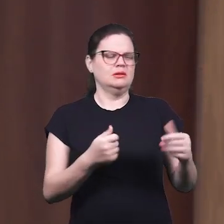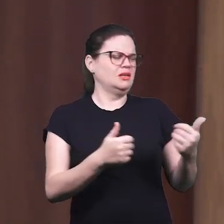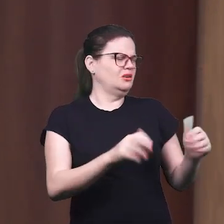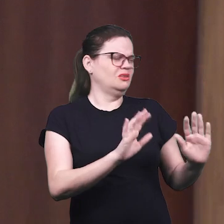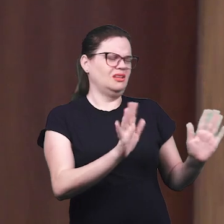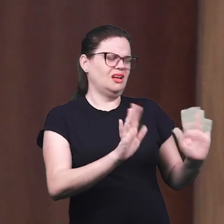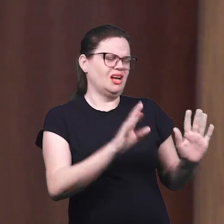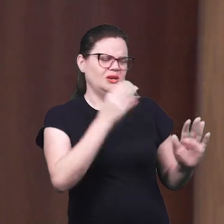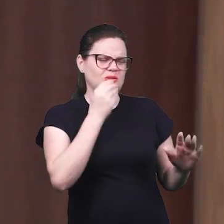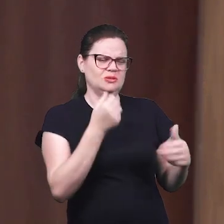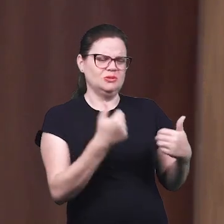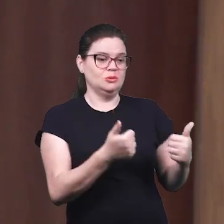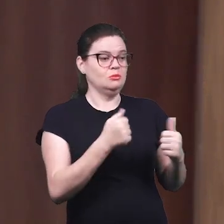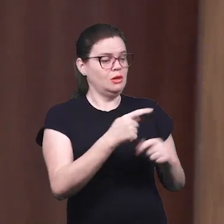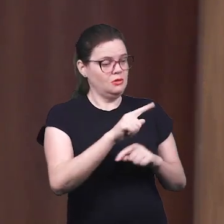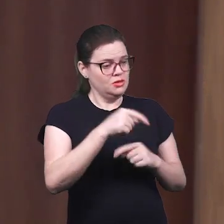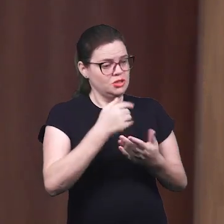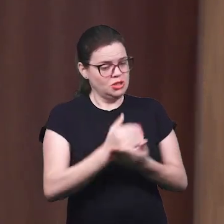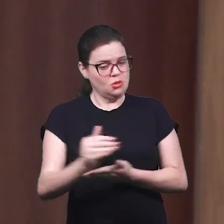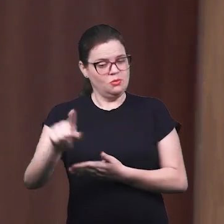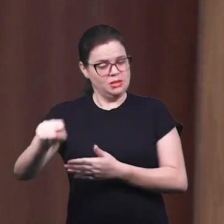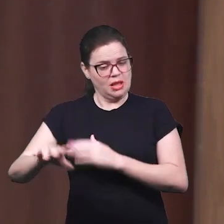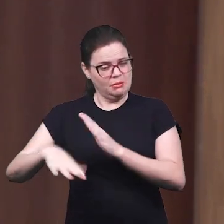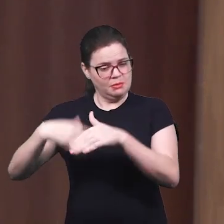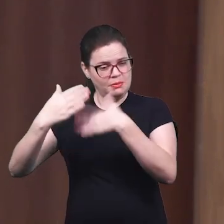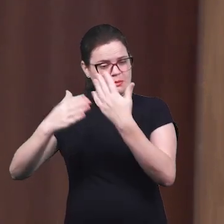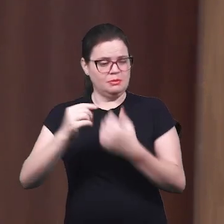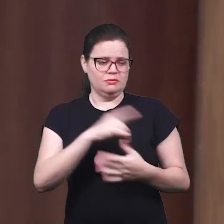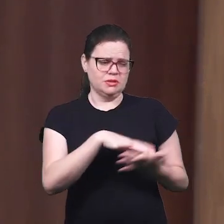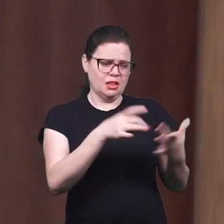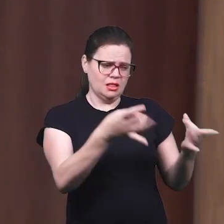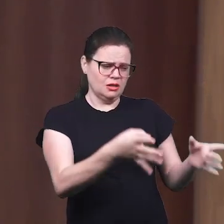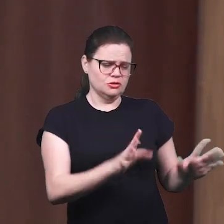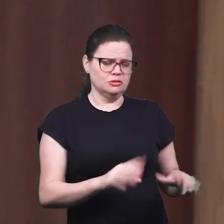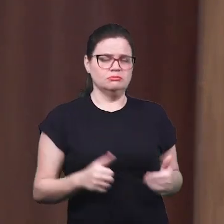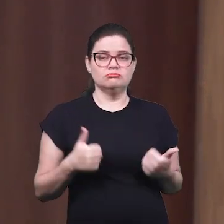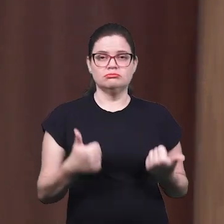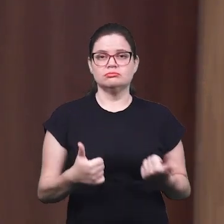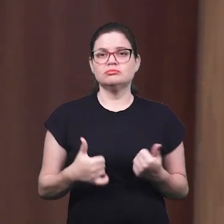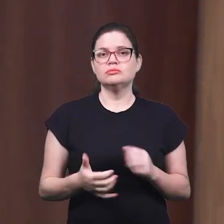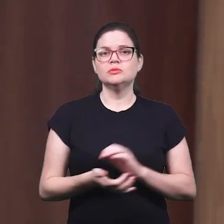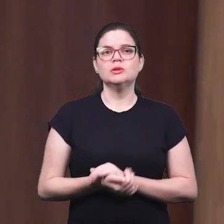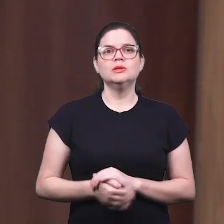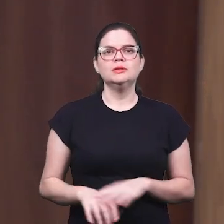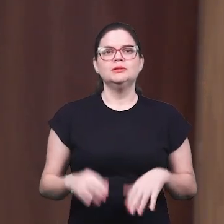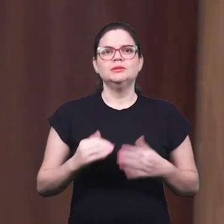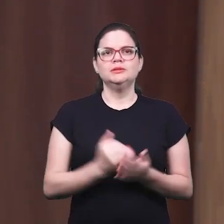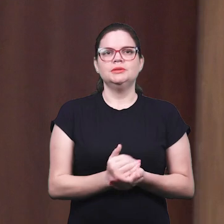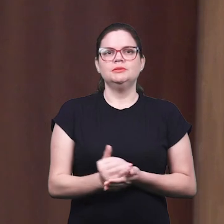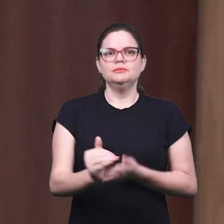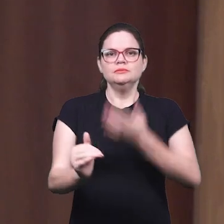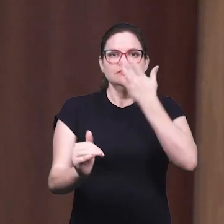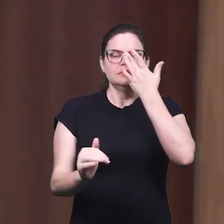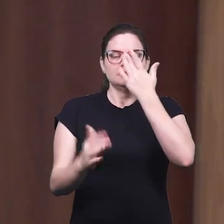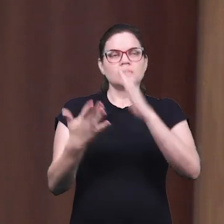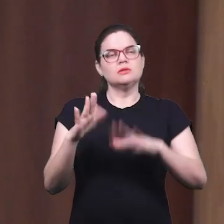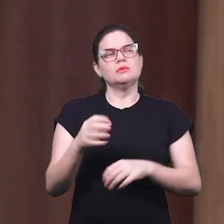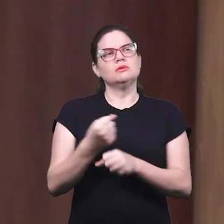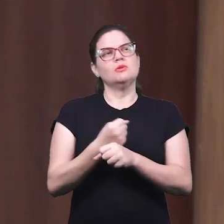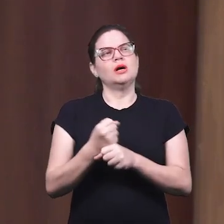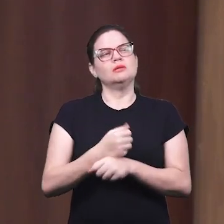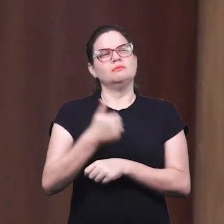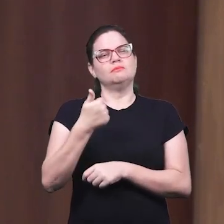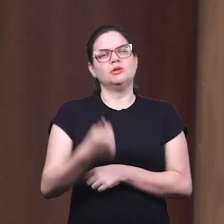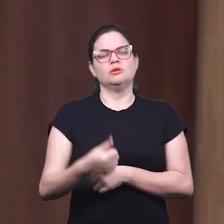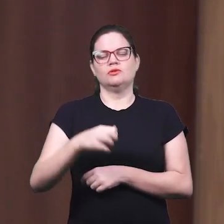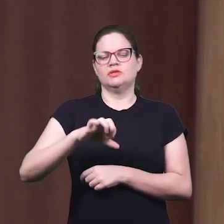bem. Fica aqui, quando você engrenar, você deixa. Tal. Então, comecei a fazer a coluna em 1955, meados, mais